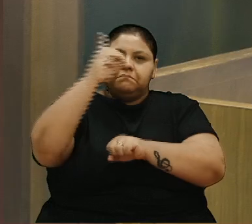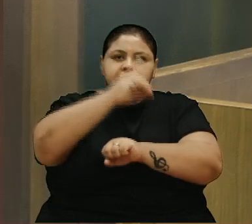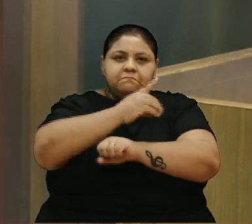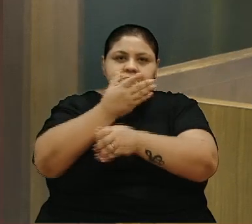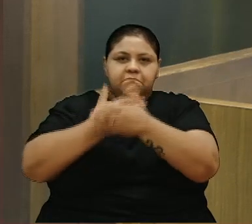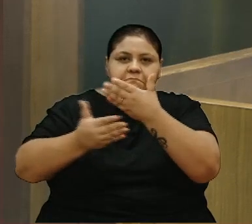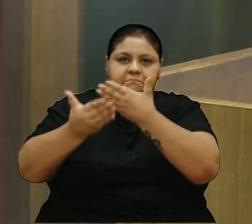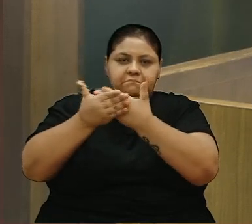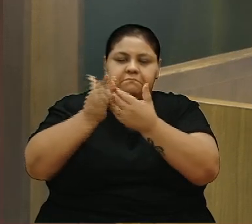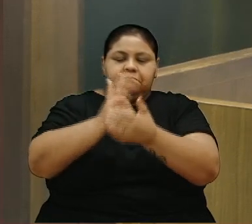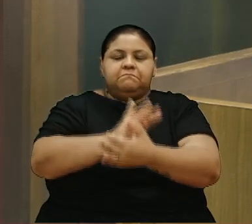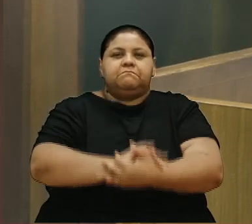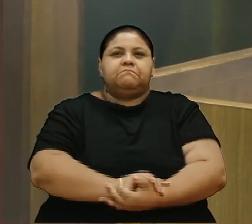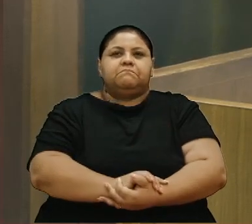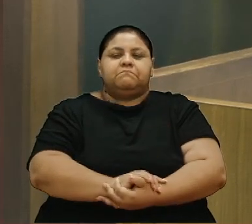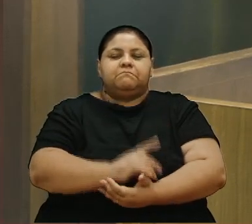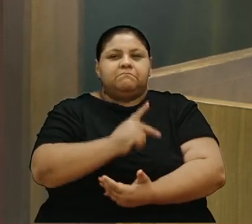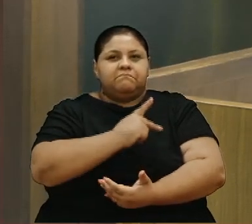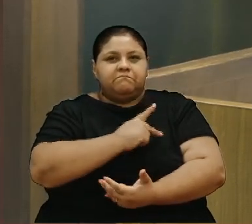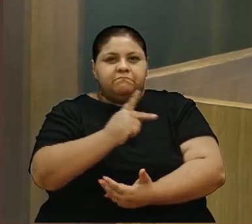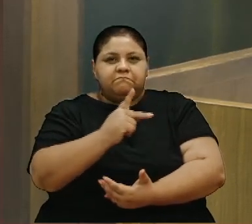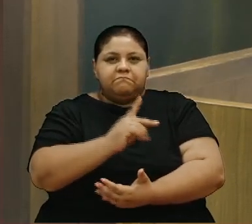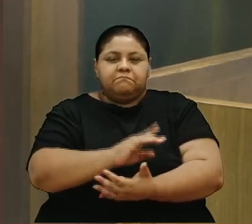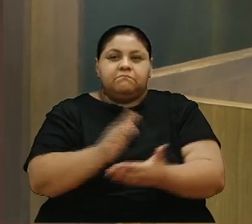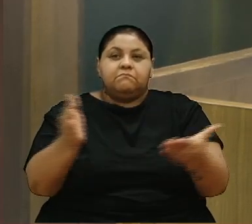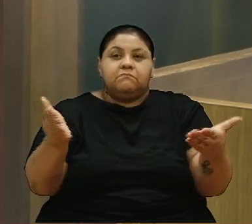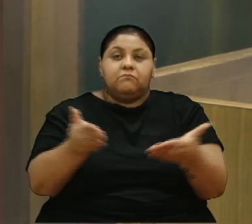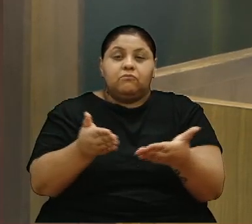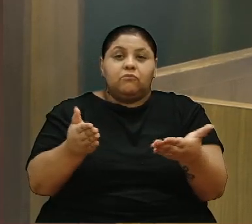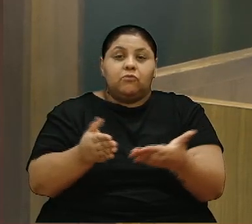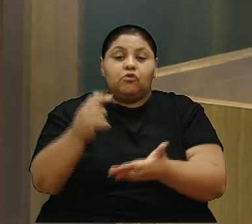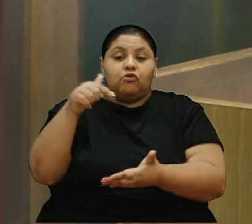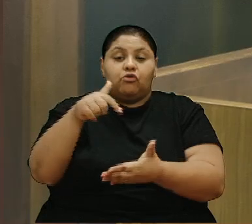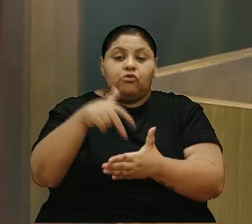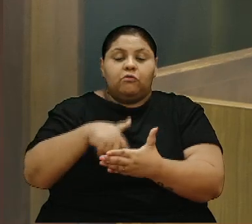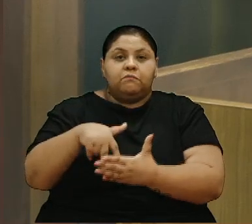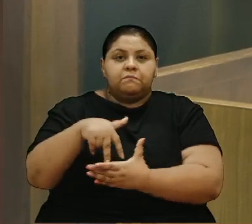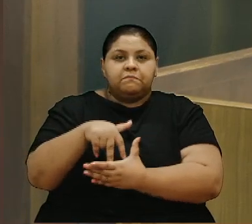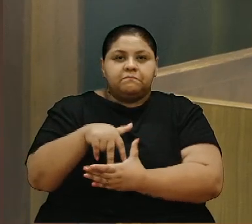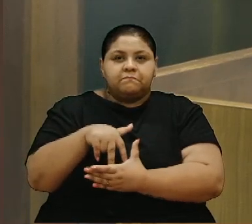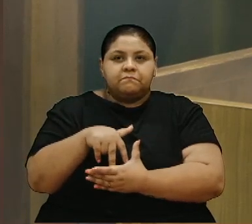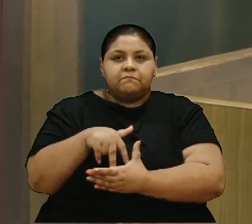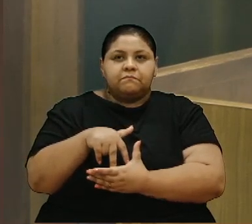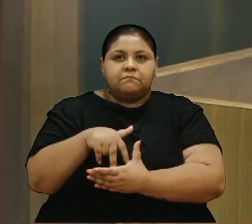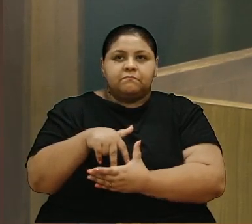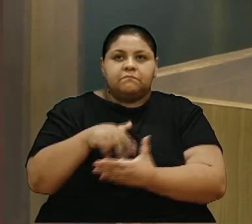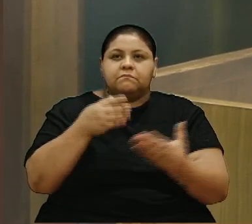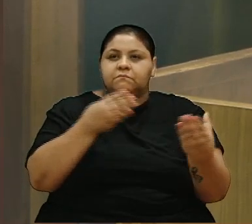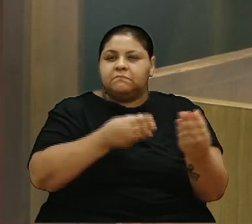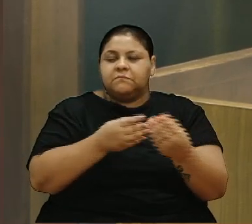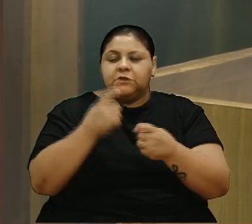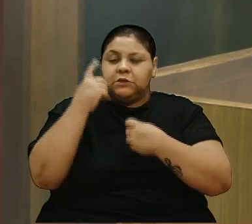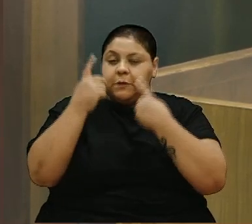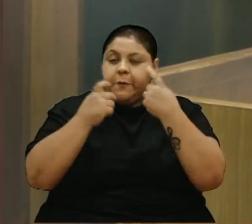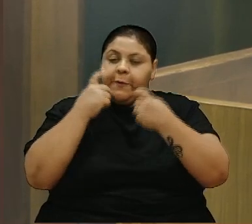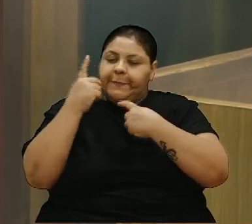todos. Senhor presidente, hoje eu venho aqui nessa tribuna com uma enorme